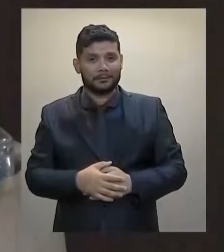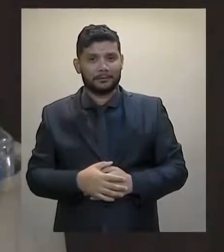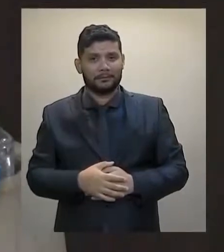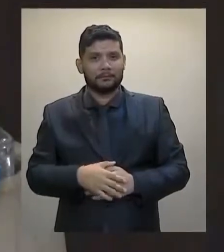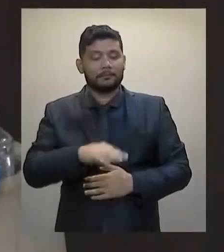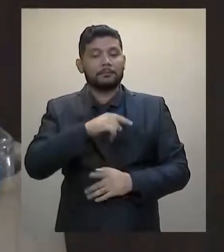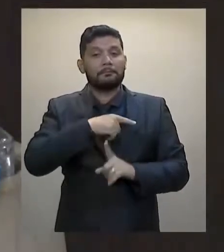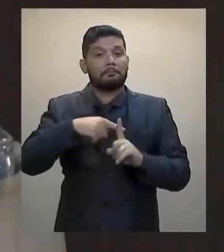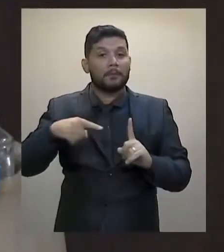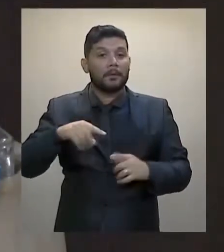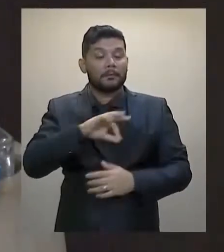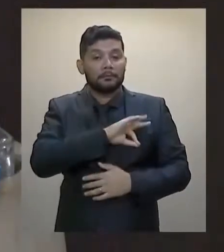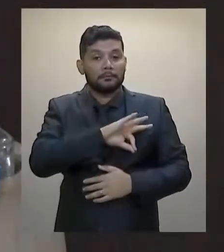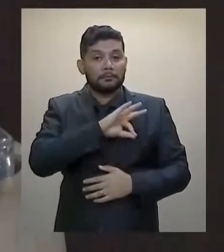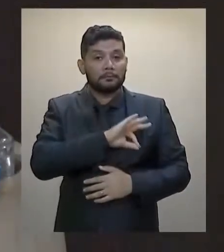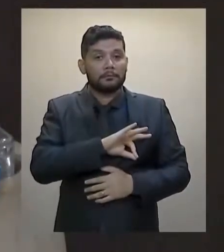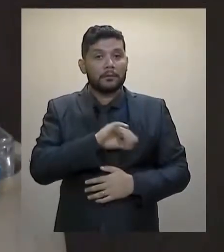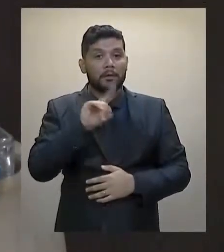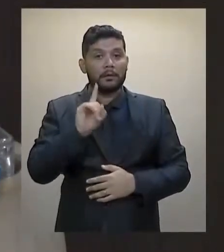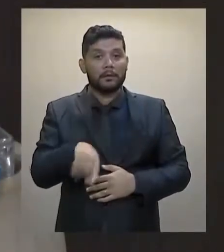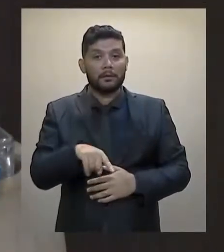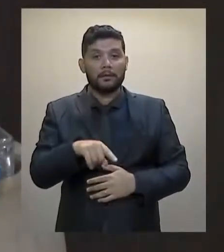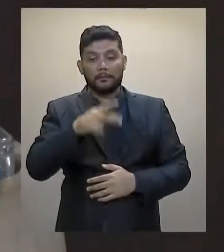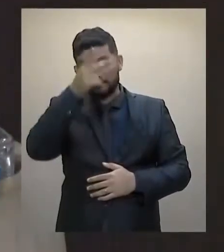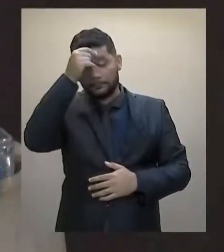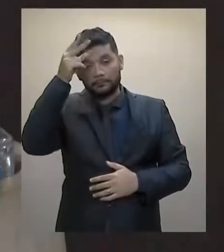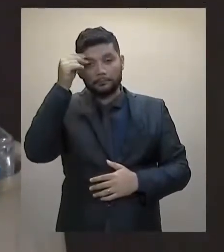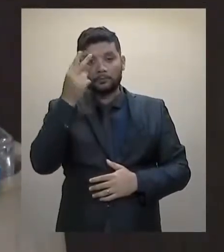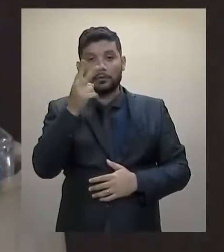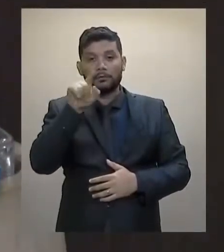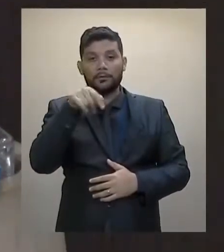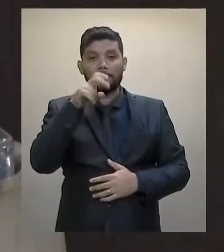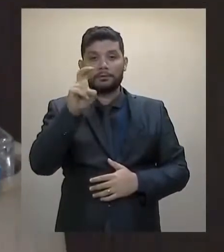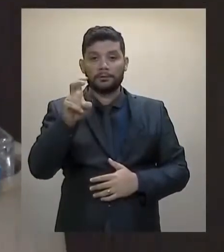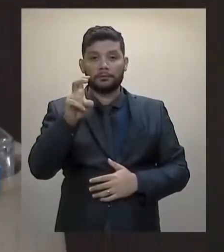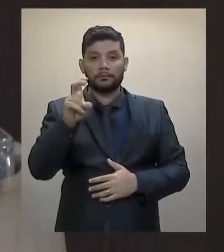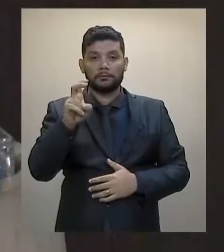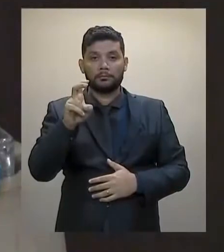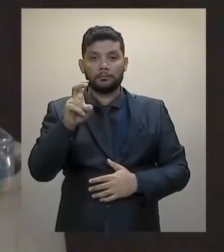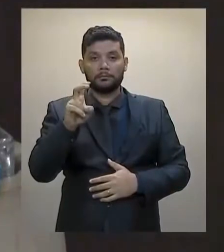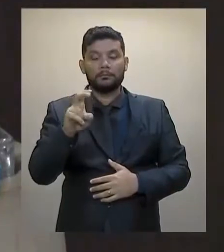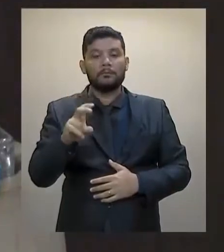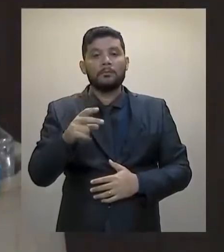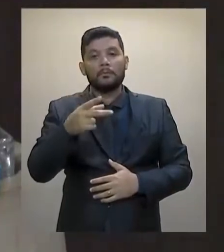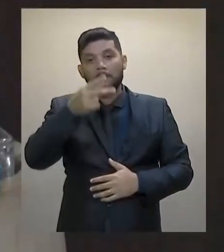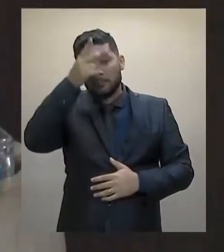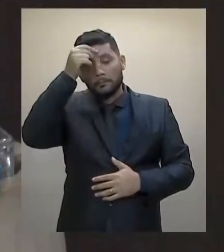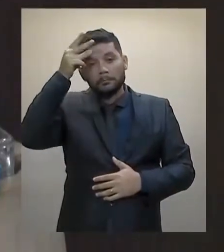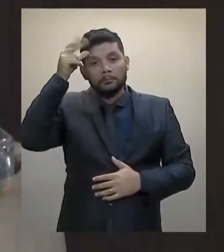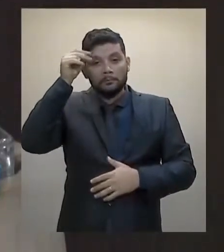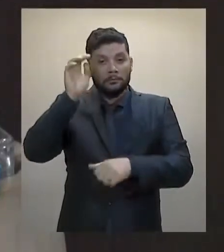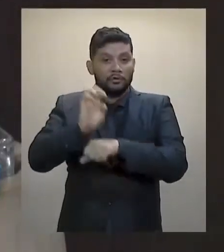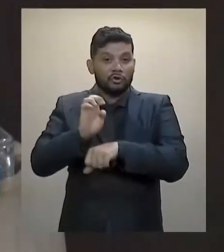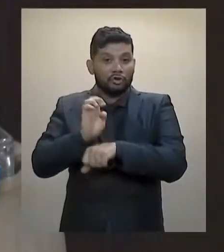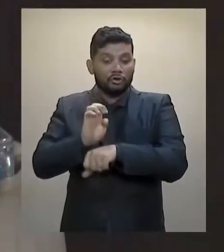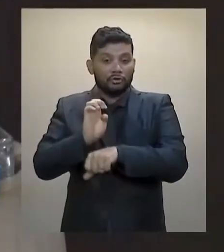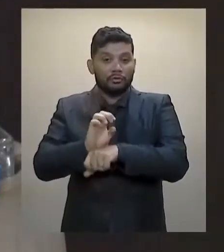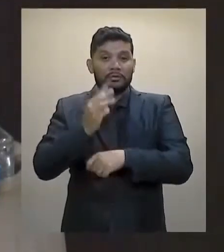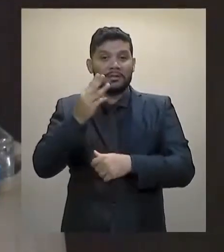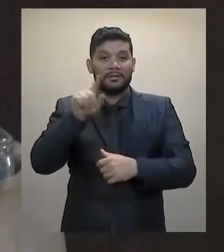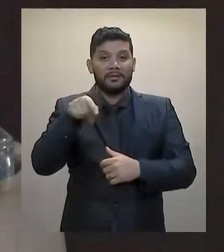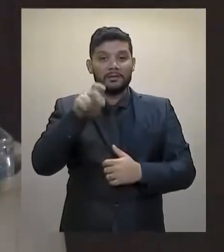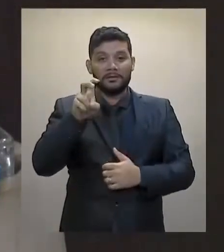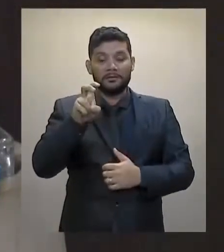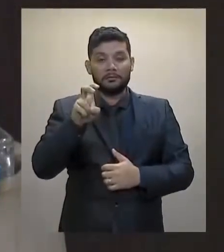do serviço público municipal é de 2,5 salários mínimos, a média do serviço público estadual é de 3,5 salários mínimos,